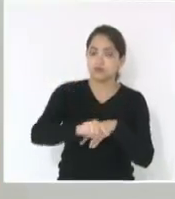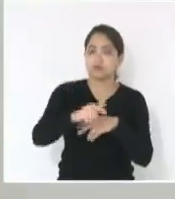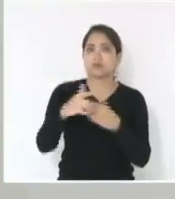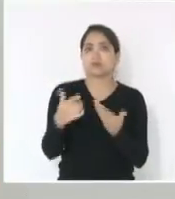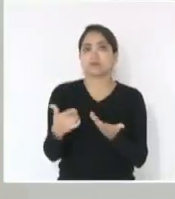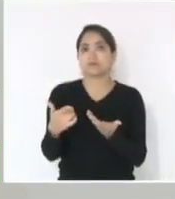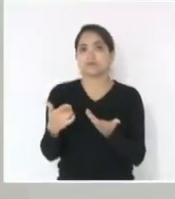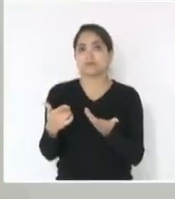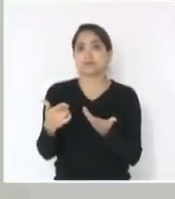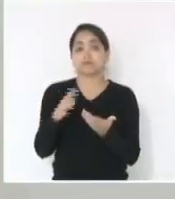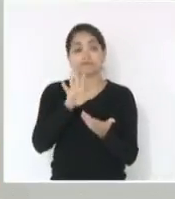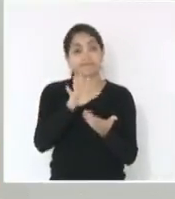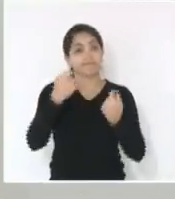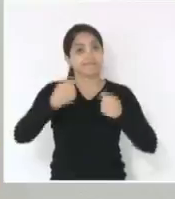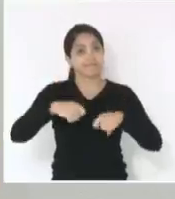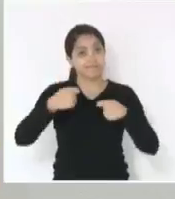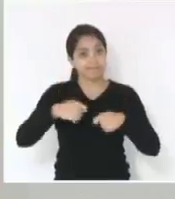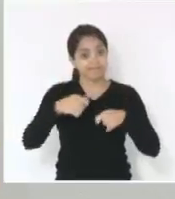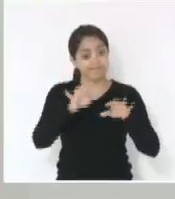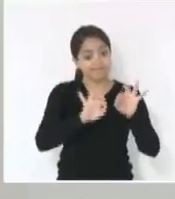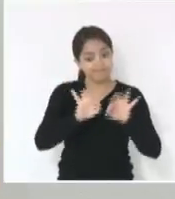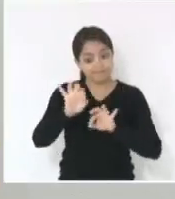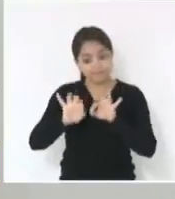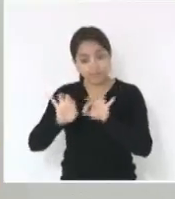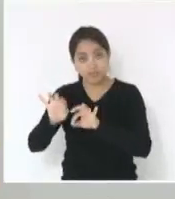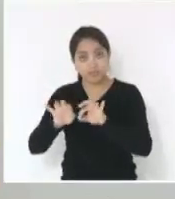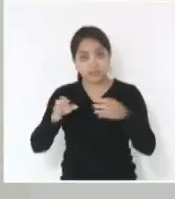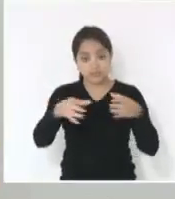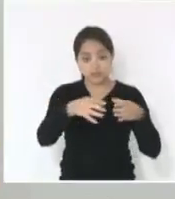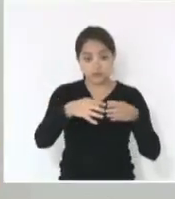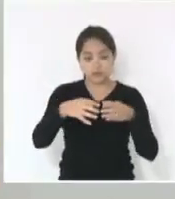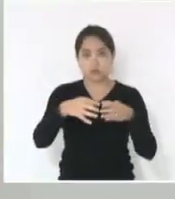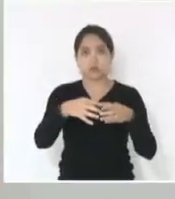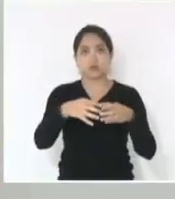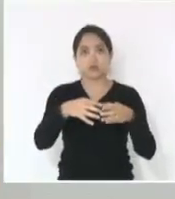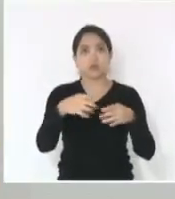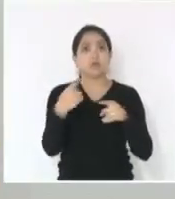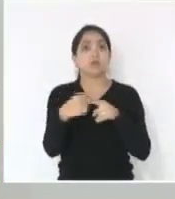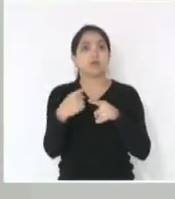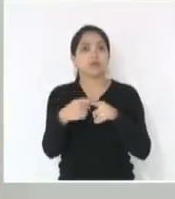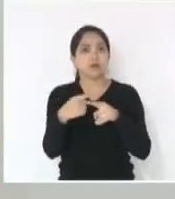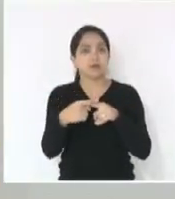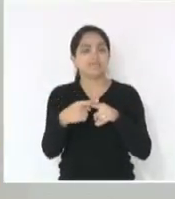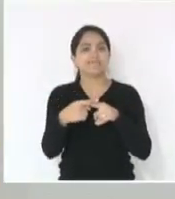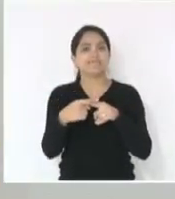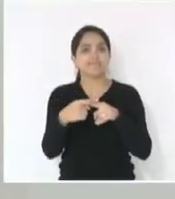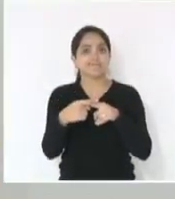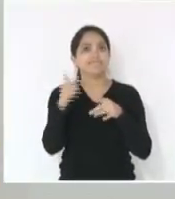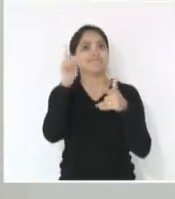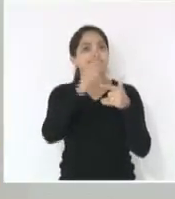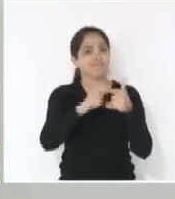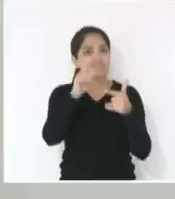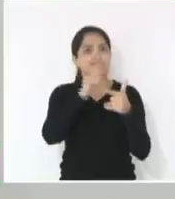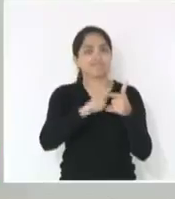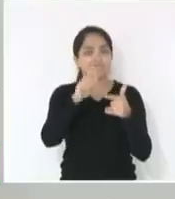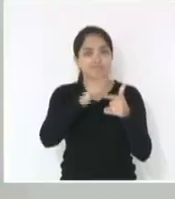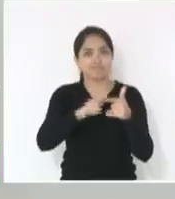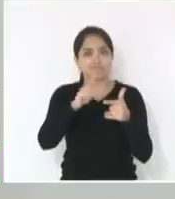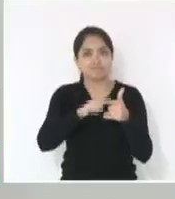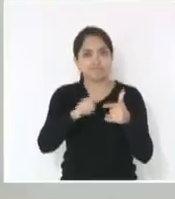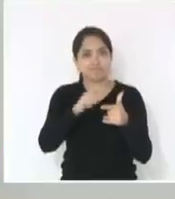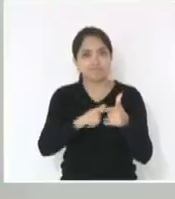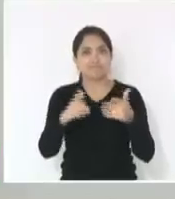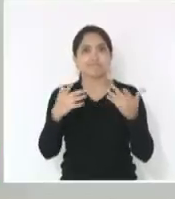precisamos organizar esse setor, porque também ele vem sofrendo muito com os encargos sociais, mas